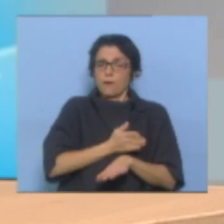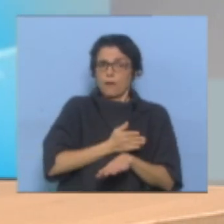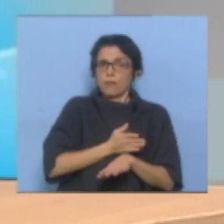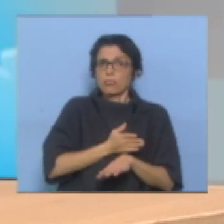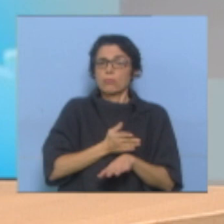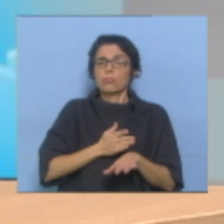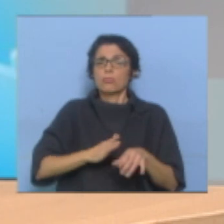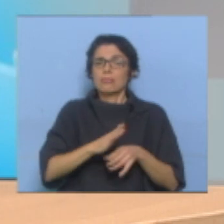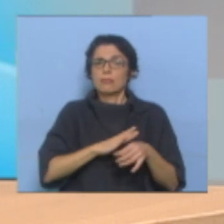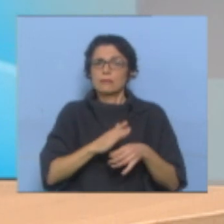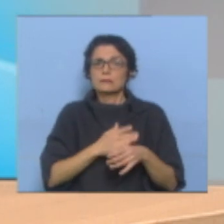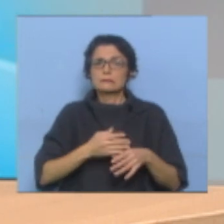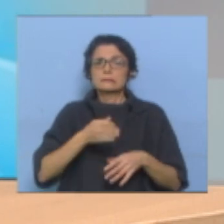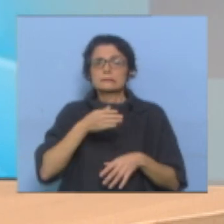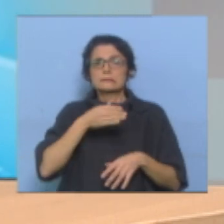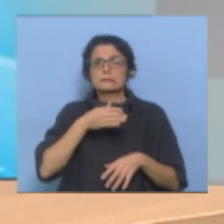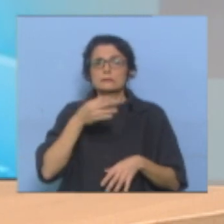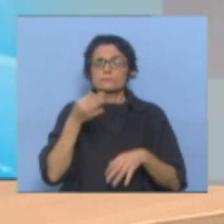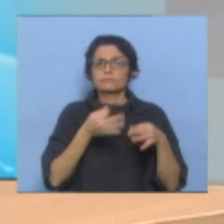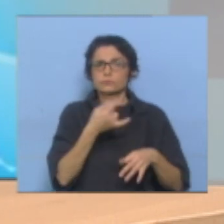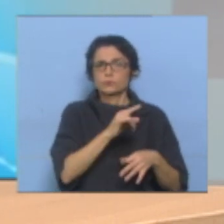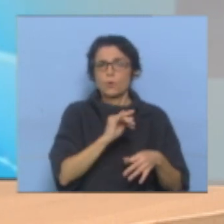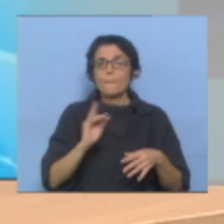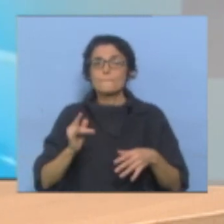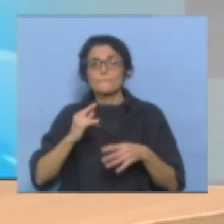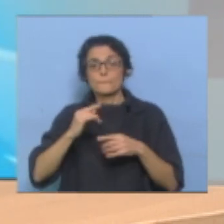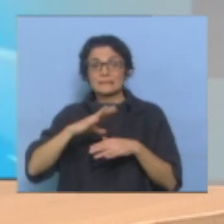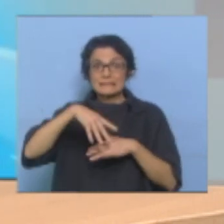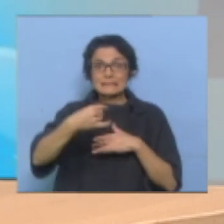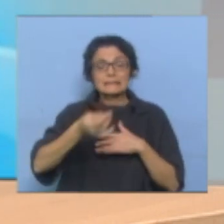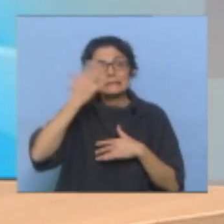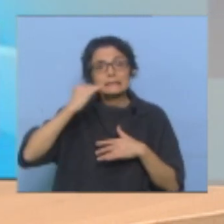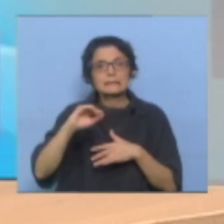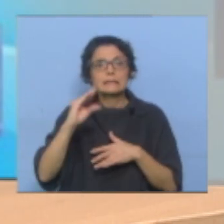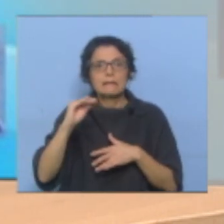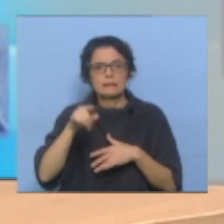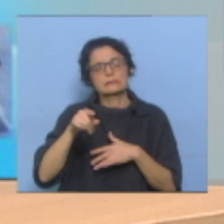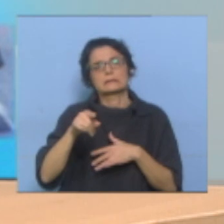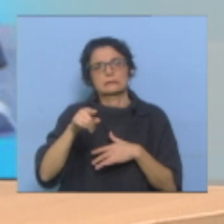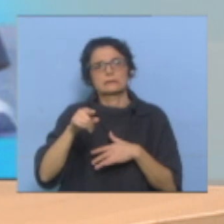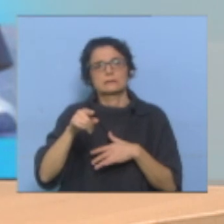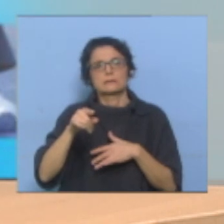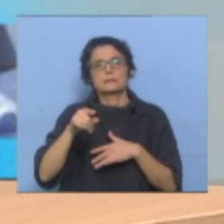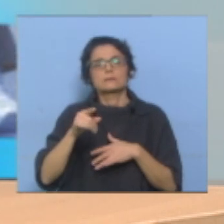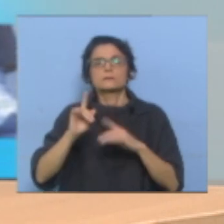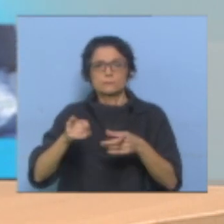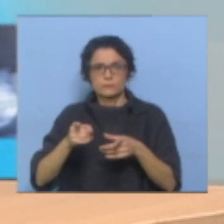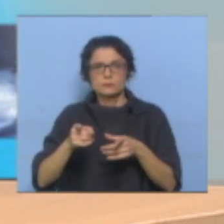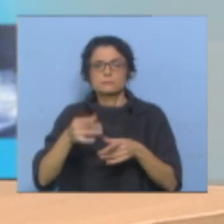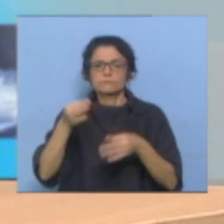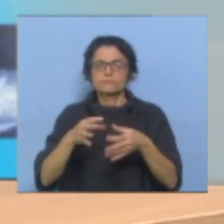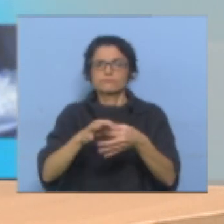a Polícia Judiciária chegou 10 dias atrasada a esse caso. E 10 dias de atraso, um bocadinho como nós vemos